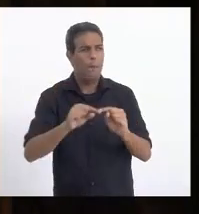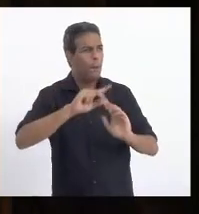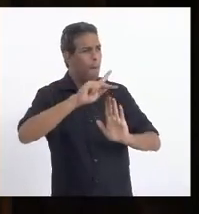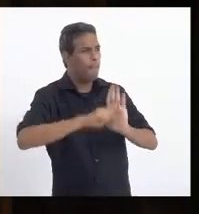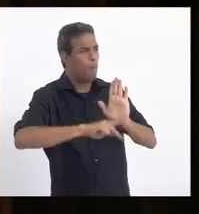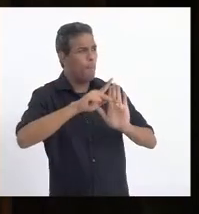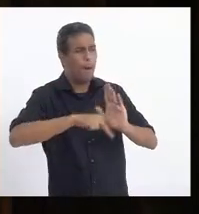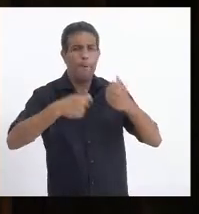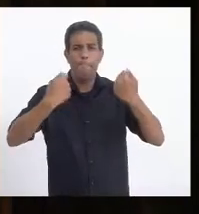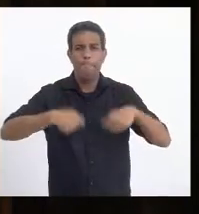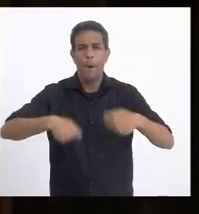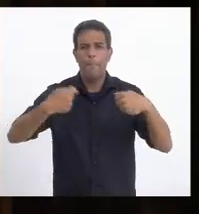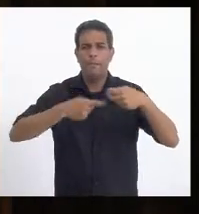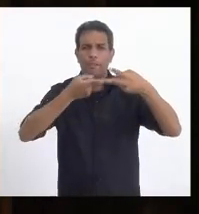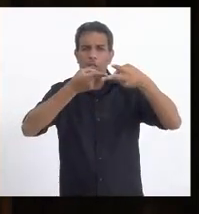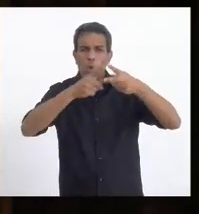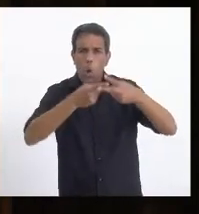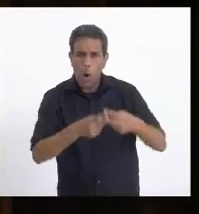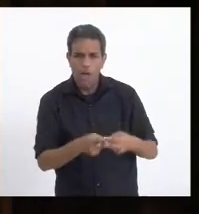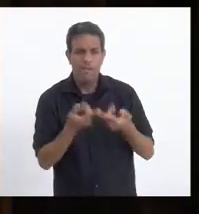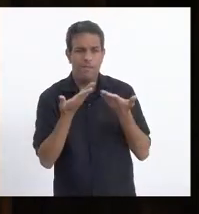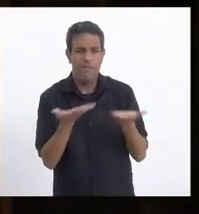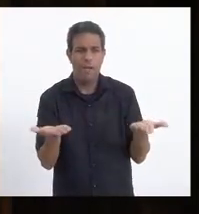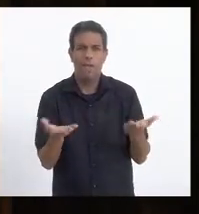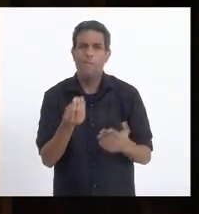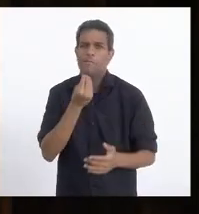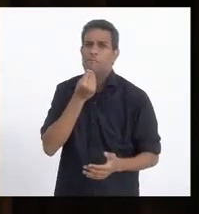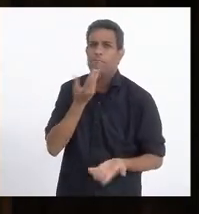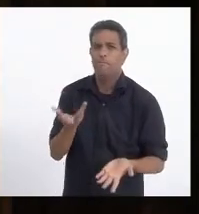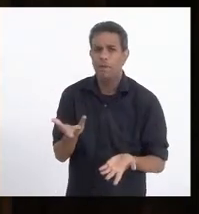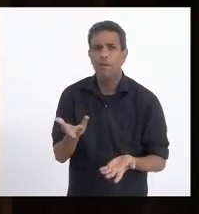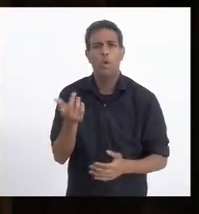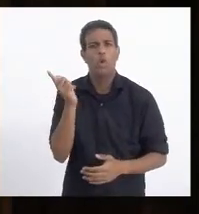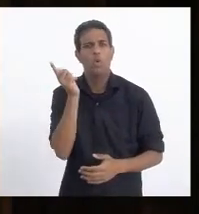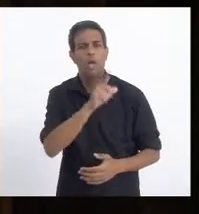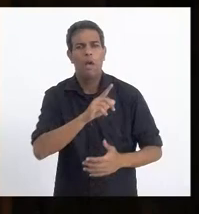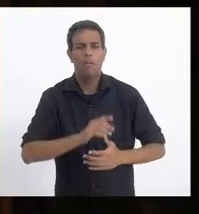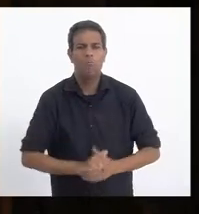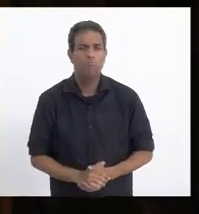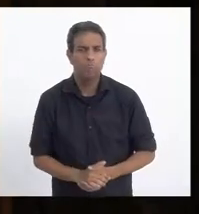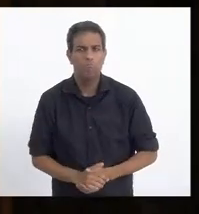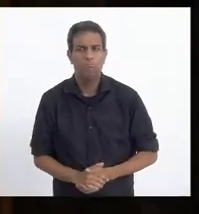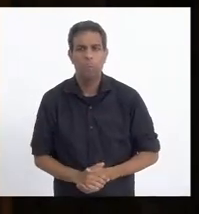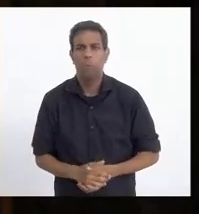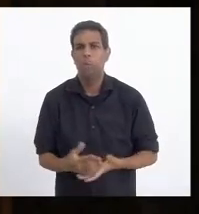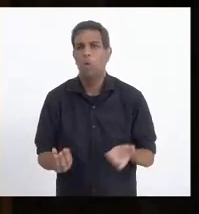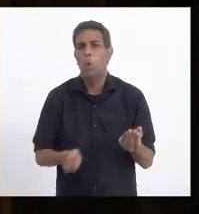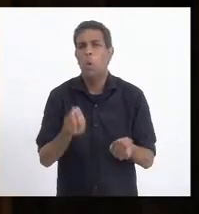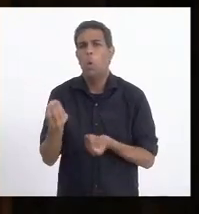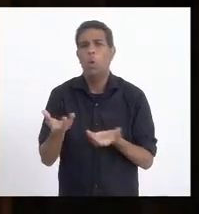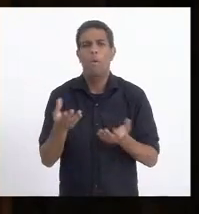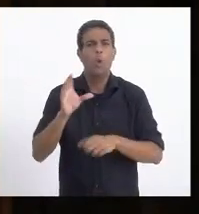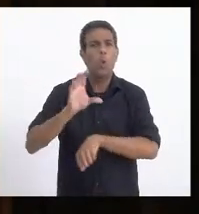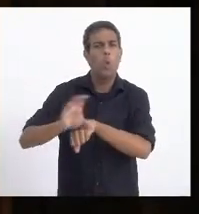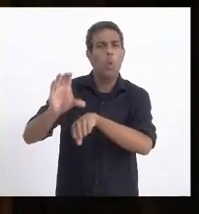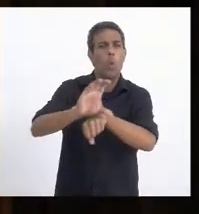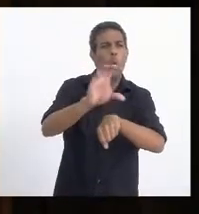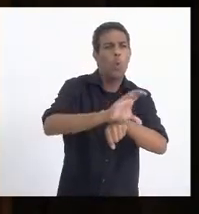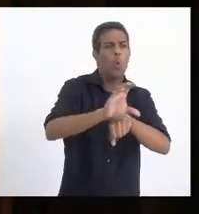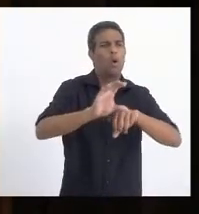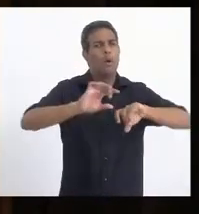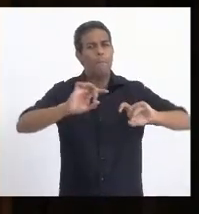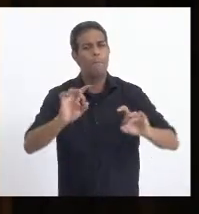que precisa ser revisto Olha você tem gratificação por cursos